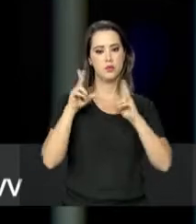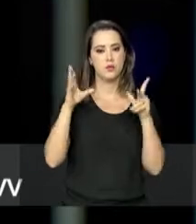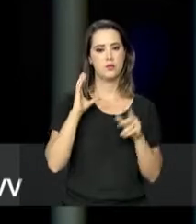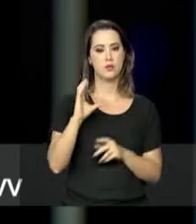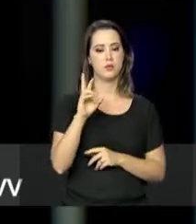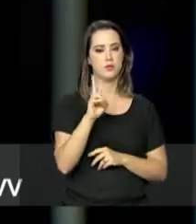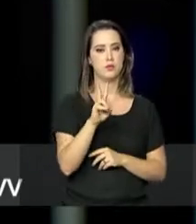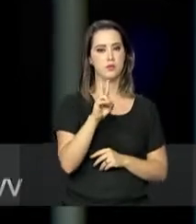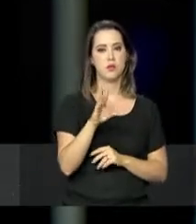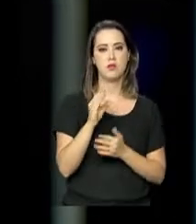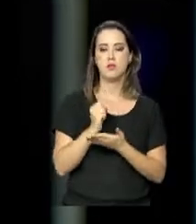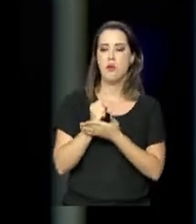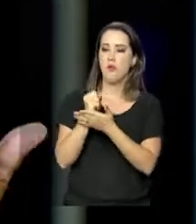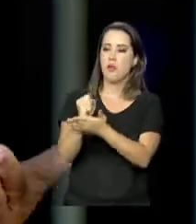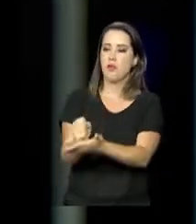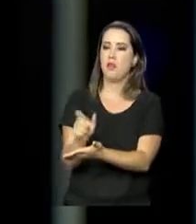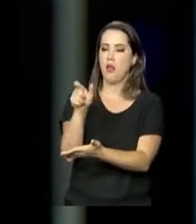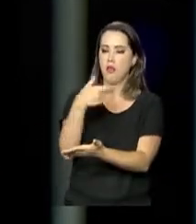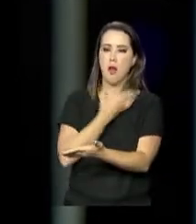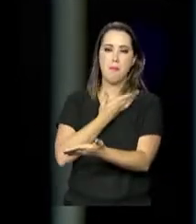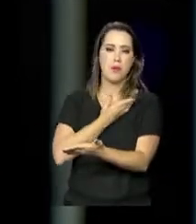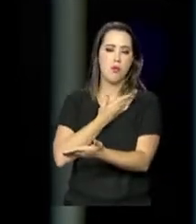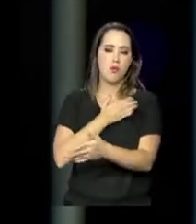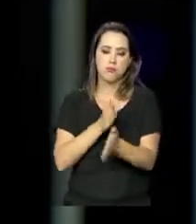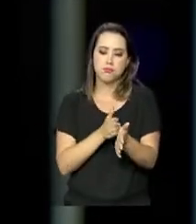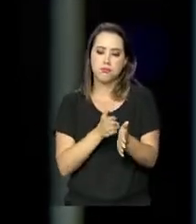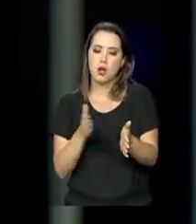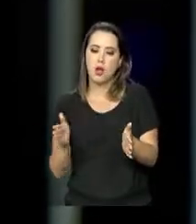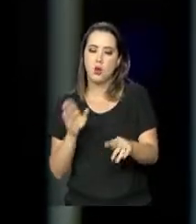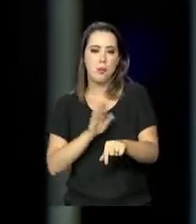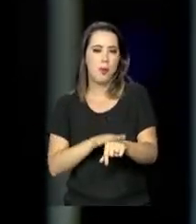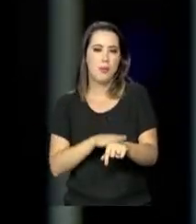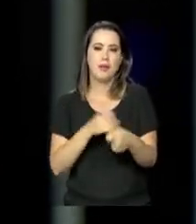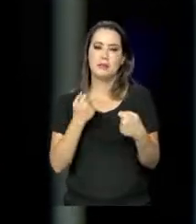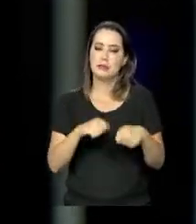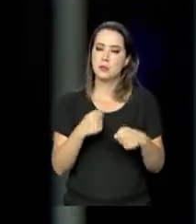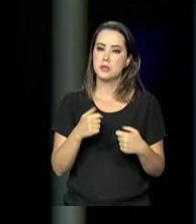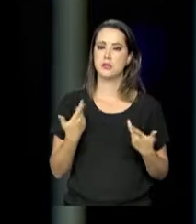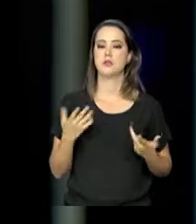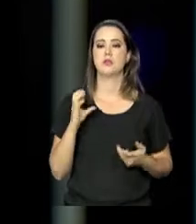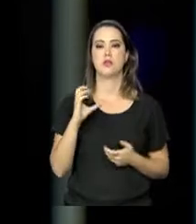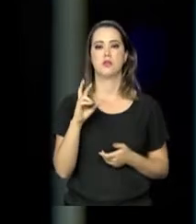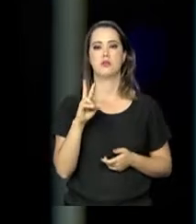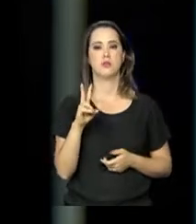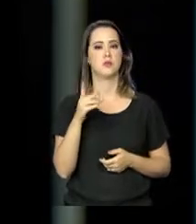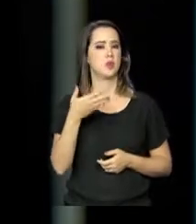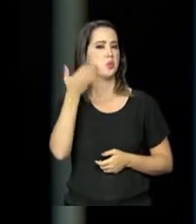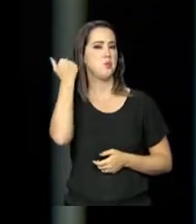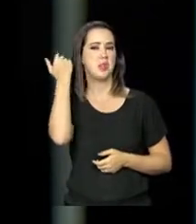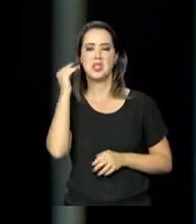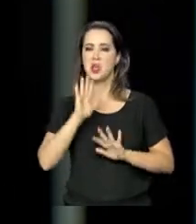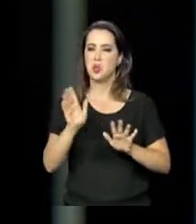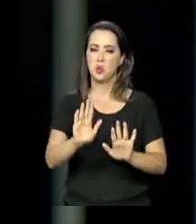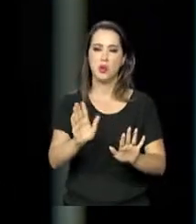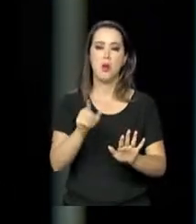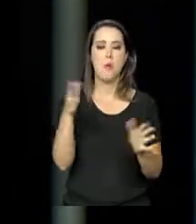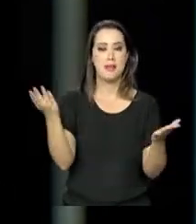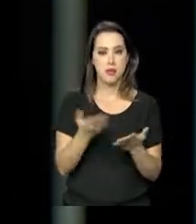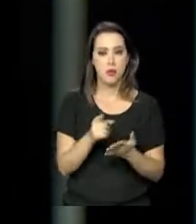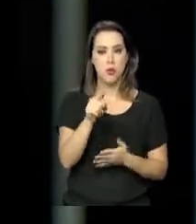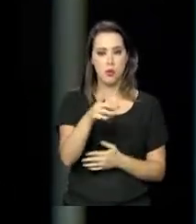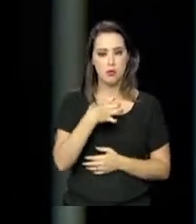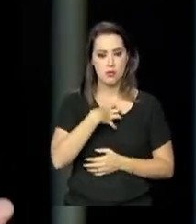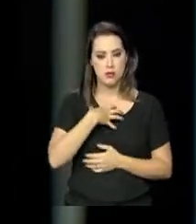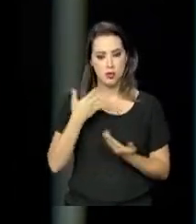pelo outro ser um amigo temporário naquele momento você vê gente num trabalho passado e nem o futuro mas o presente